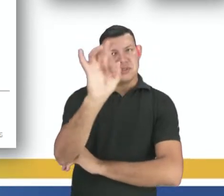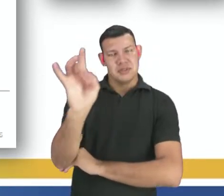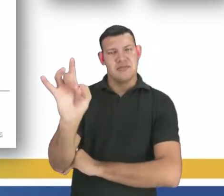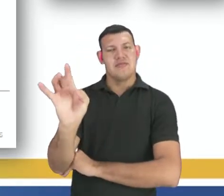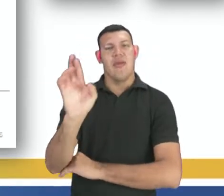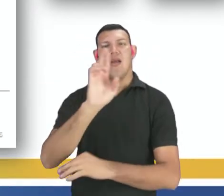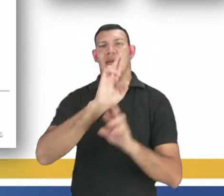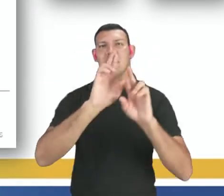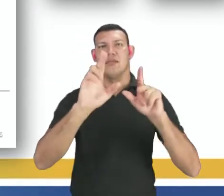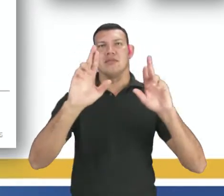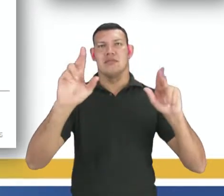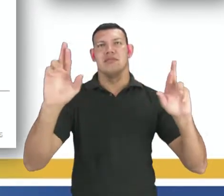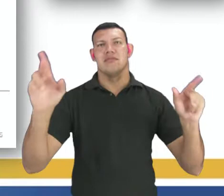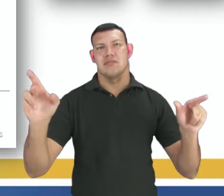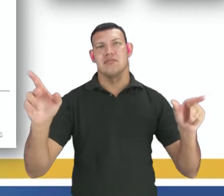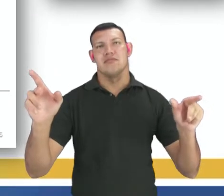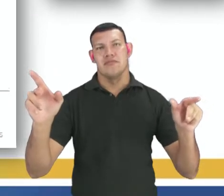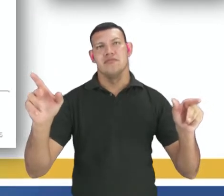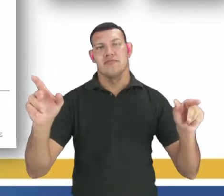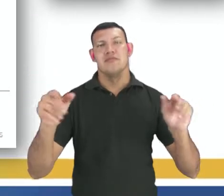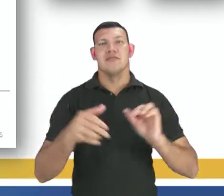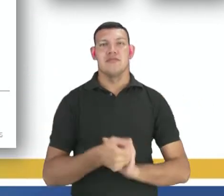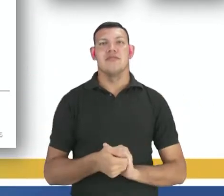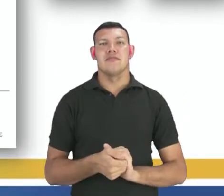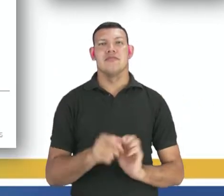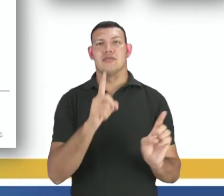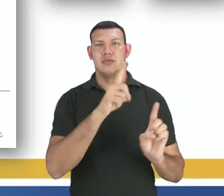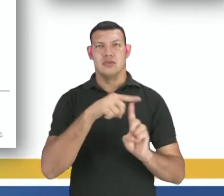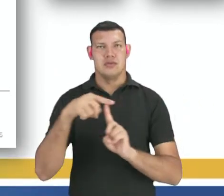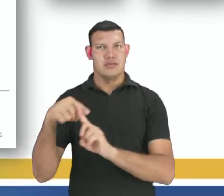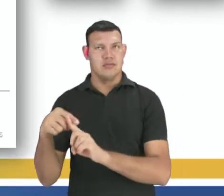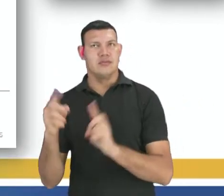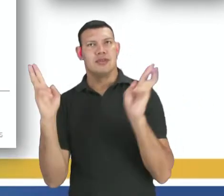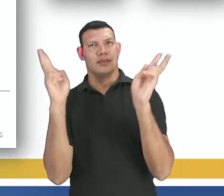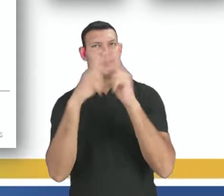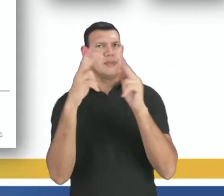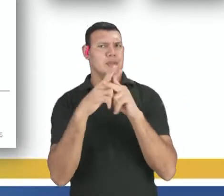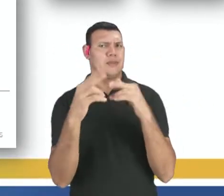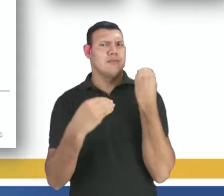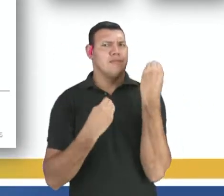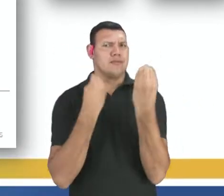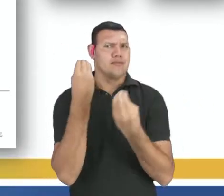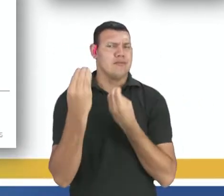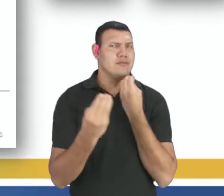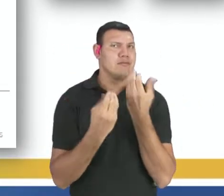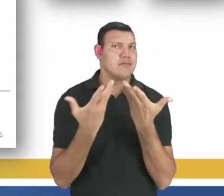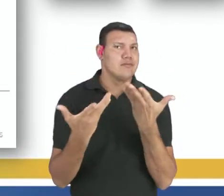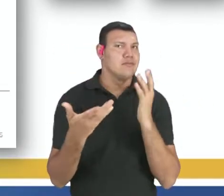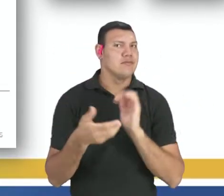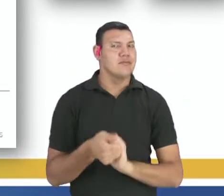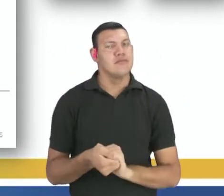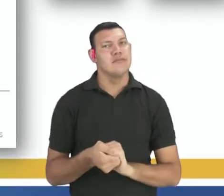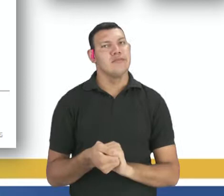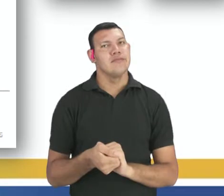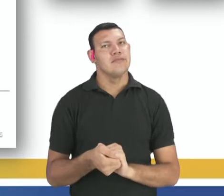tipo para cada modalidade que exerce, né? Não teríamos como, por exemplo,